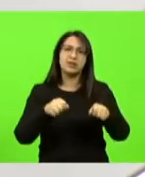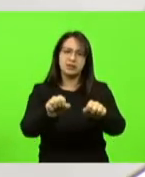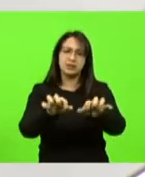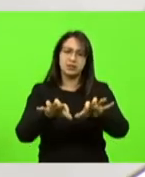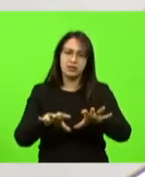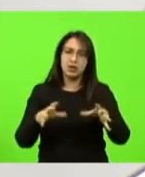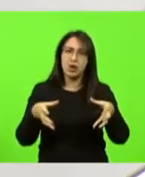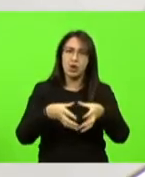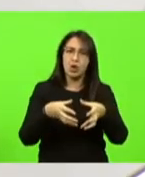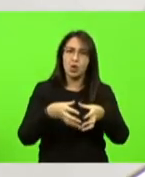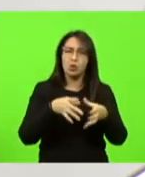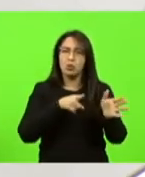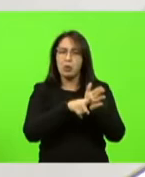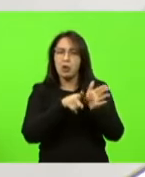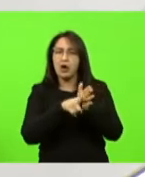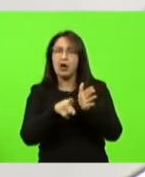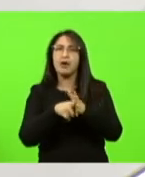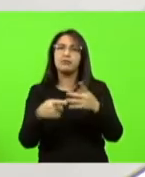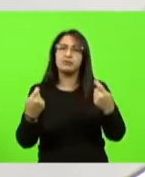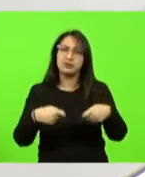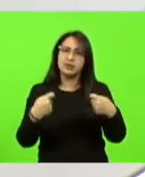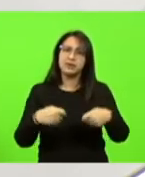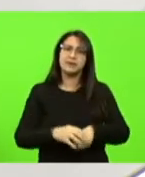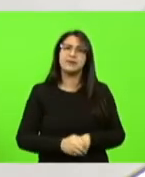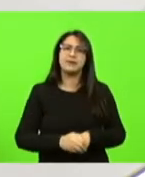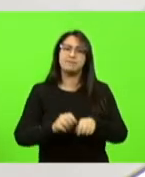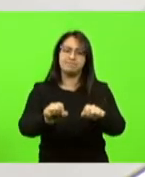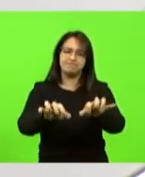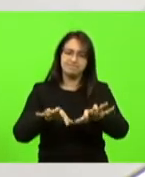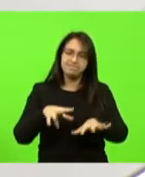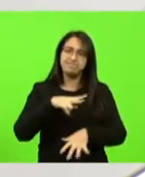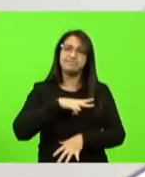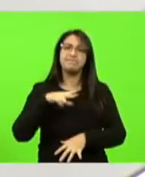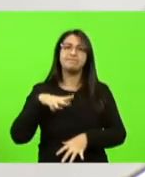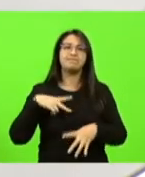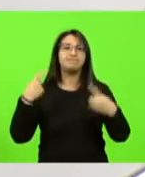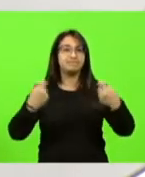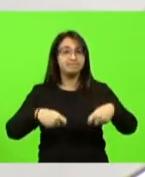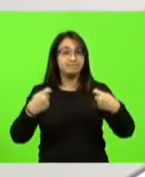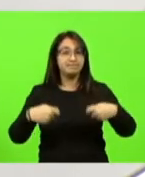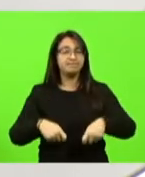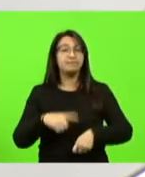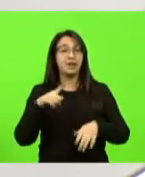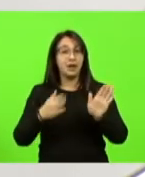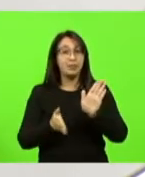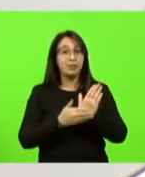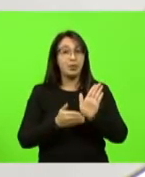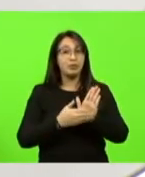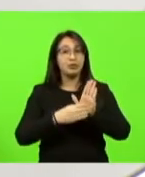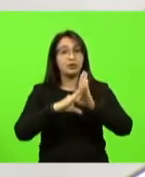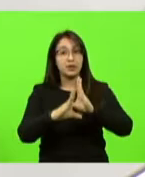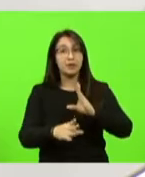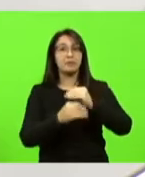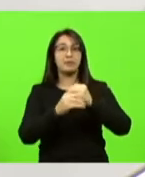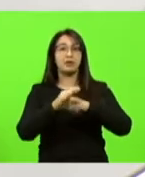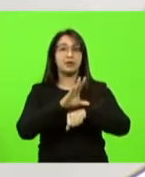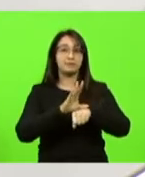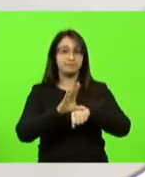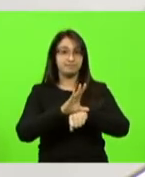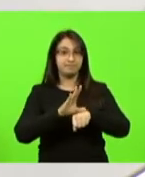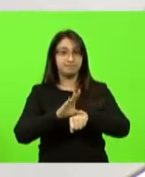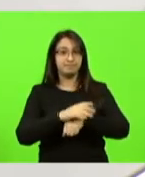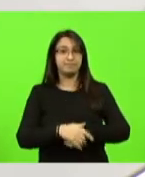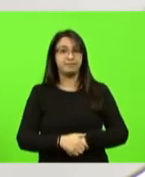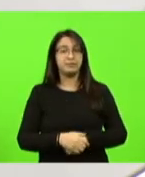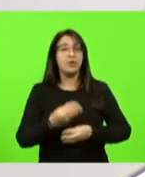projeto. Não deu vez a uma audiência pública. Isso é uma proposta de emenda constitucional. Como que nós